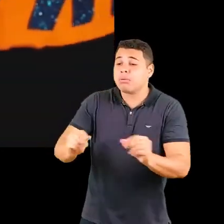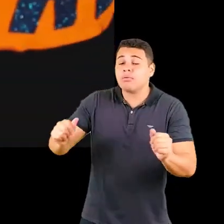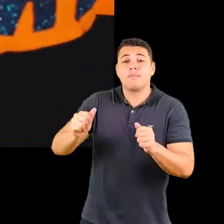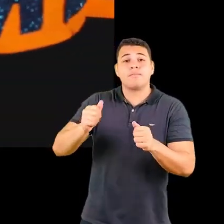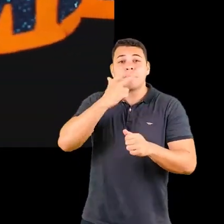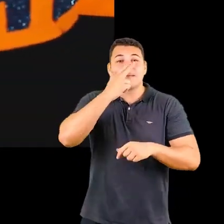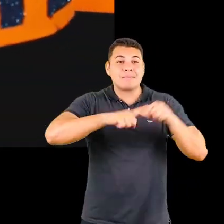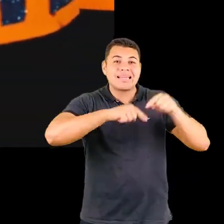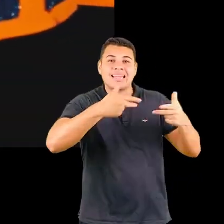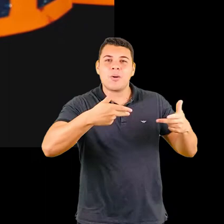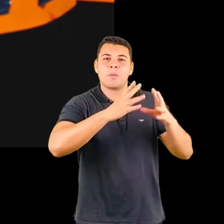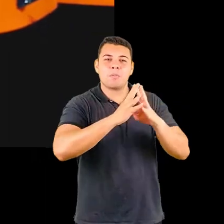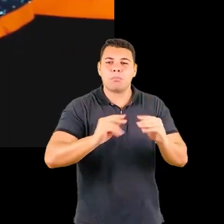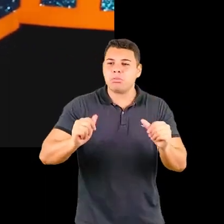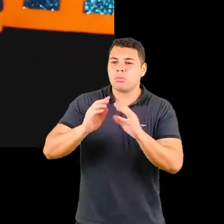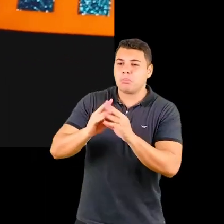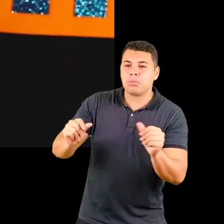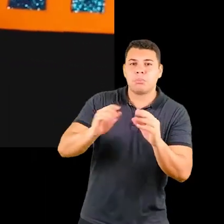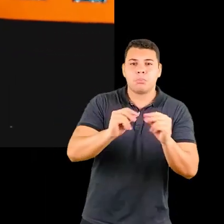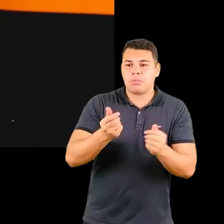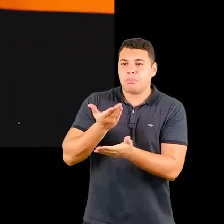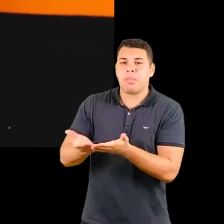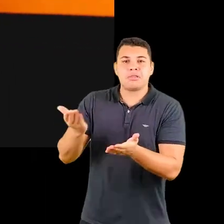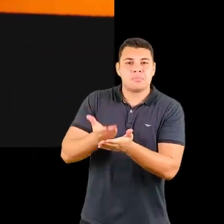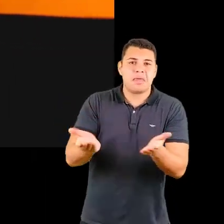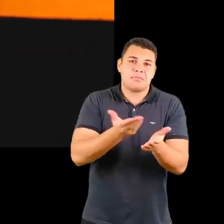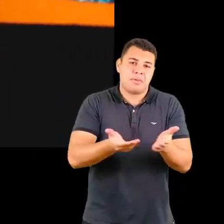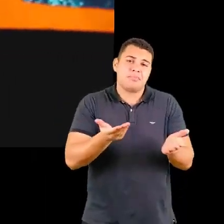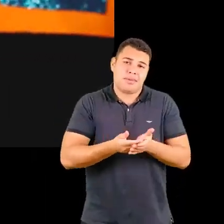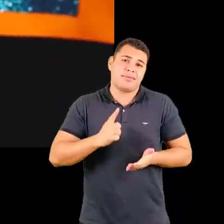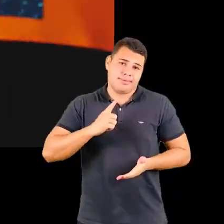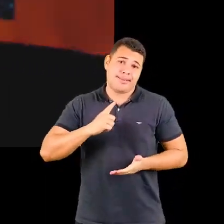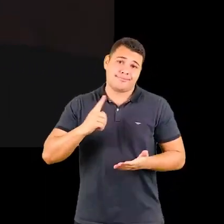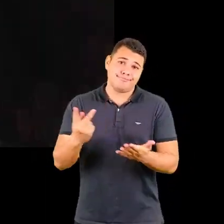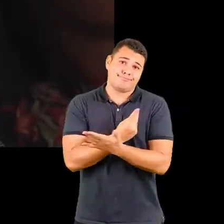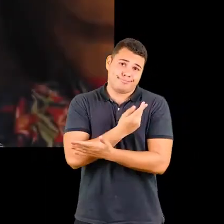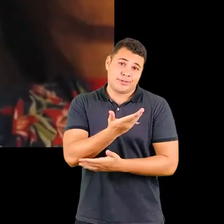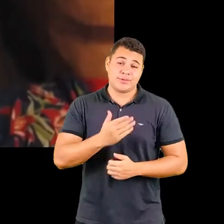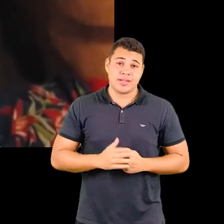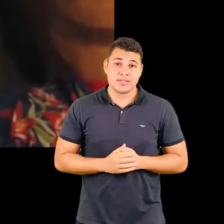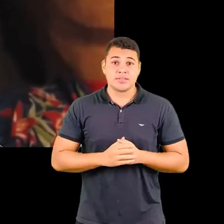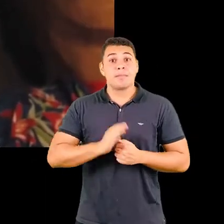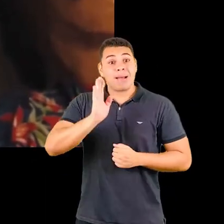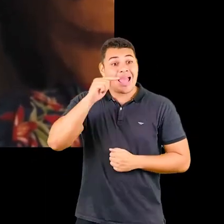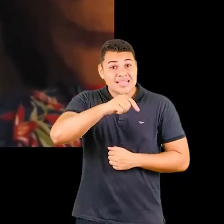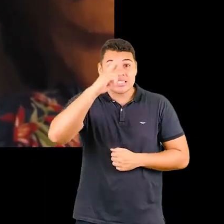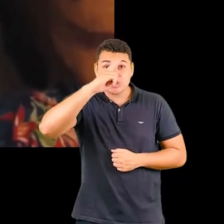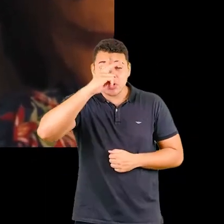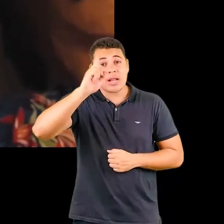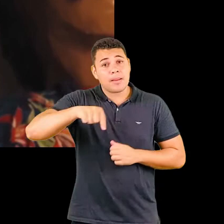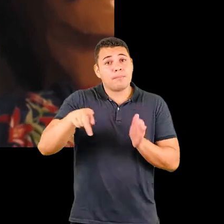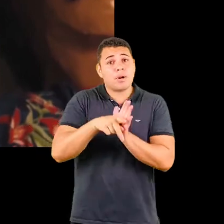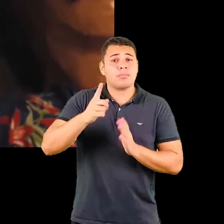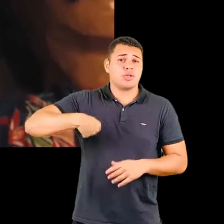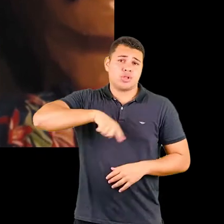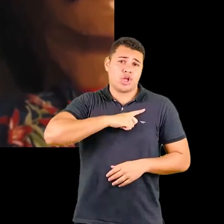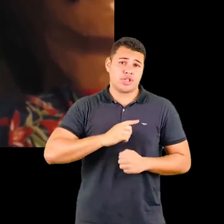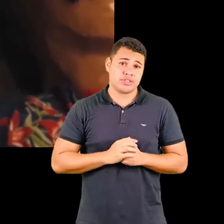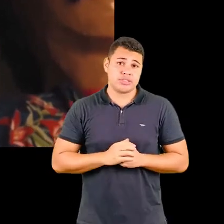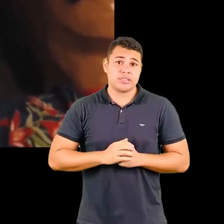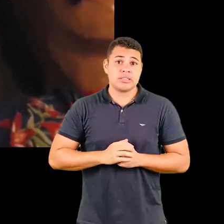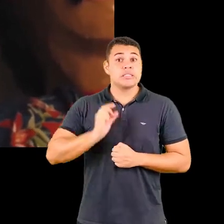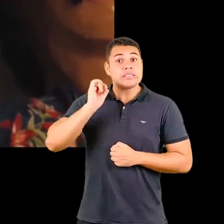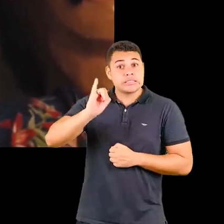Por isso que eu estou dizendo, que a gente fazemos parte, né? Fazemos parte, todos nós. Do que se misturar